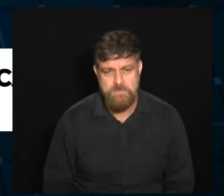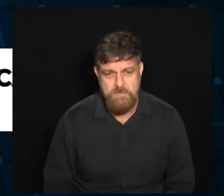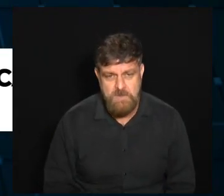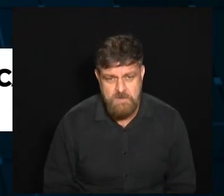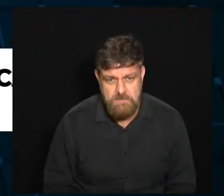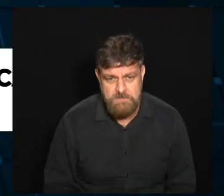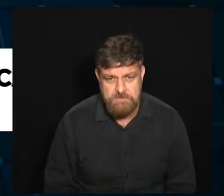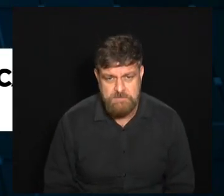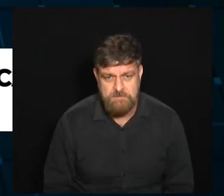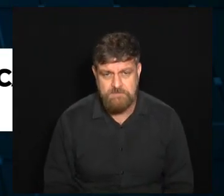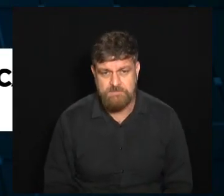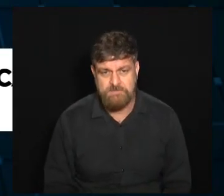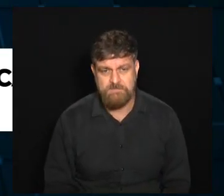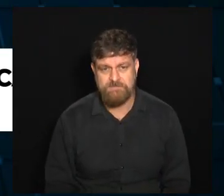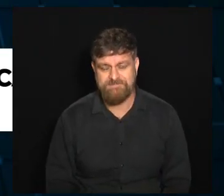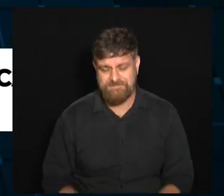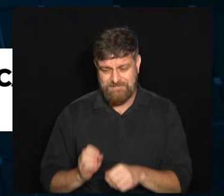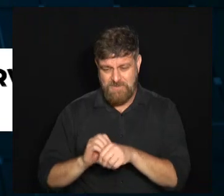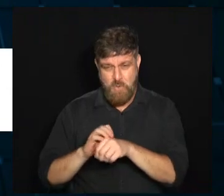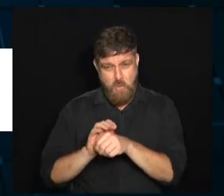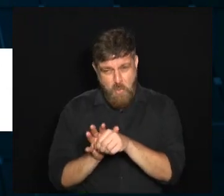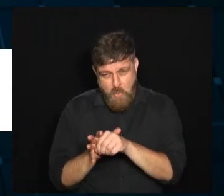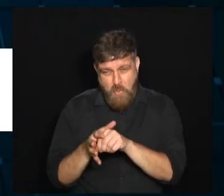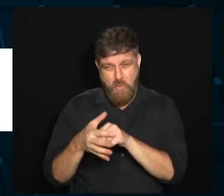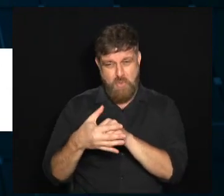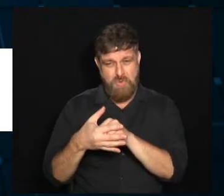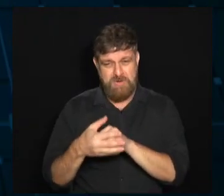Devido ao coronavírus, né? O